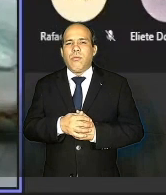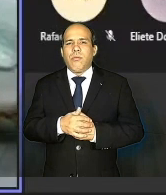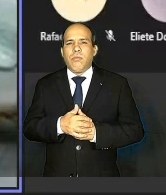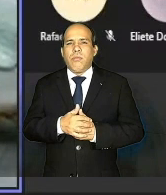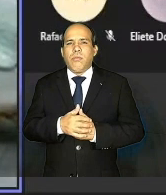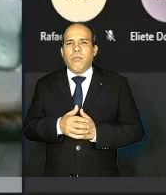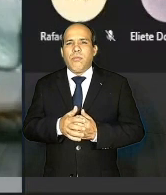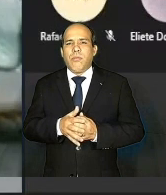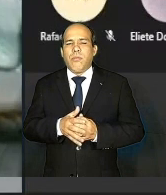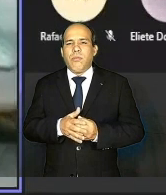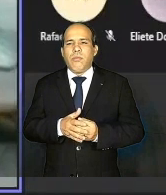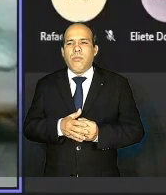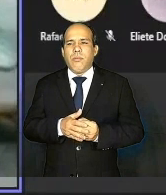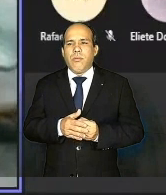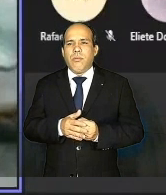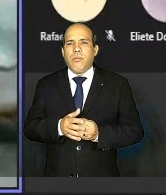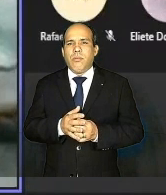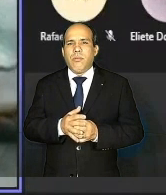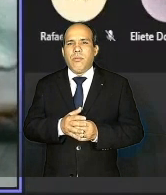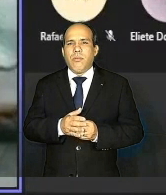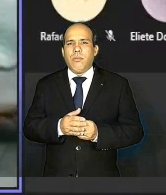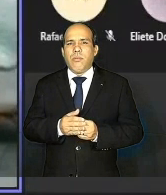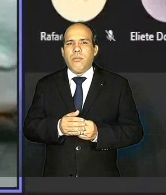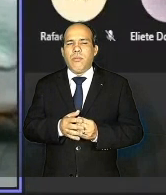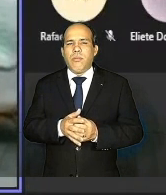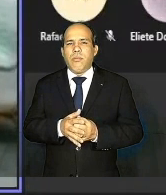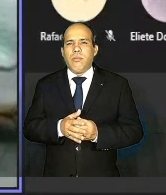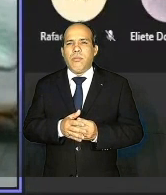Só de juros. 2020,